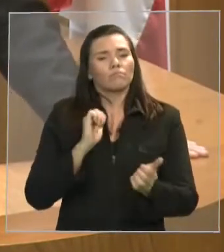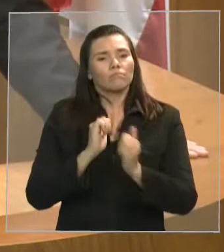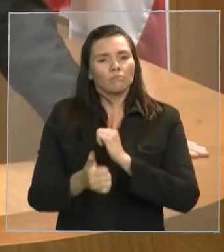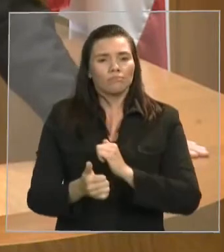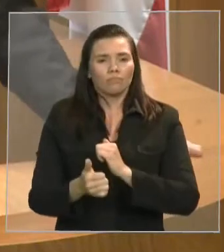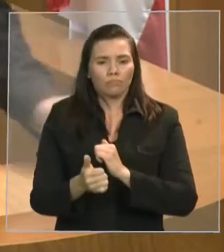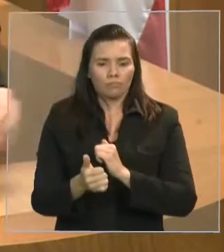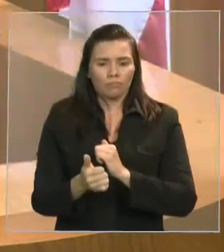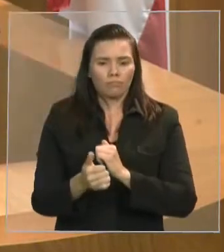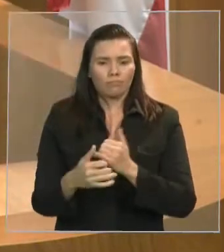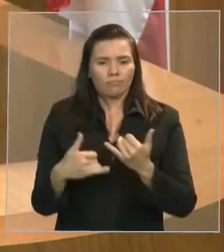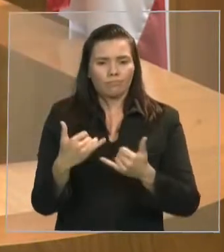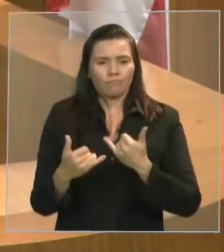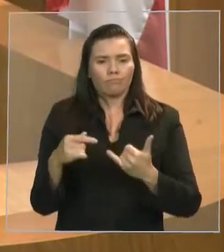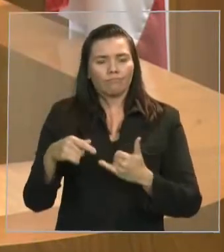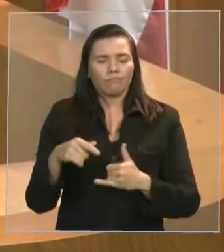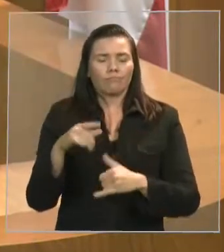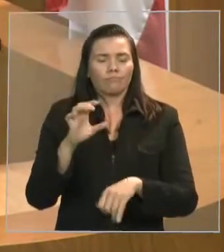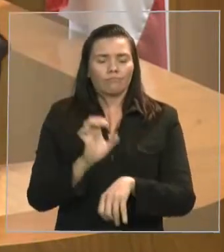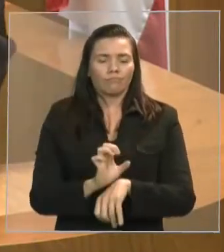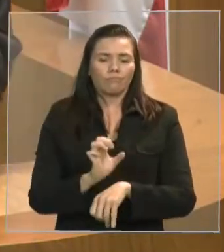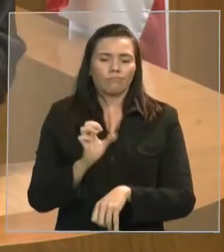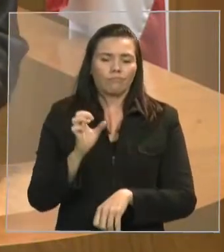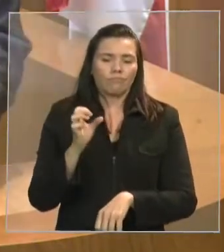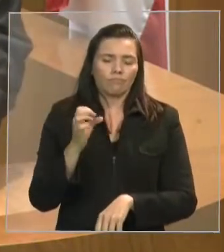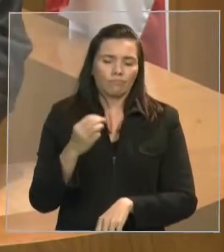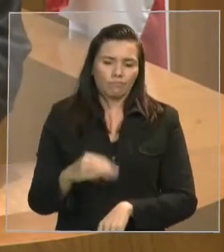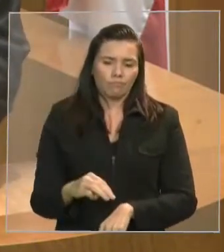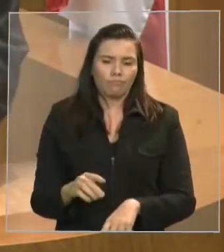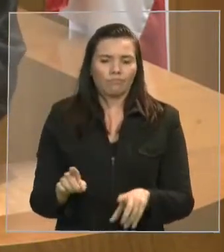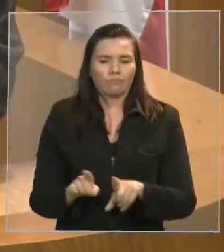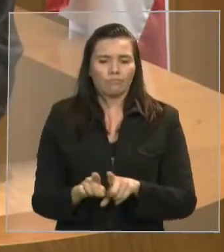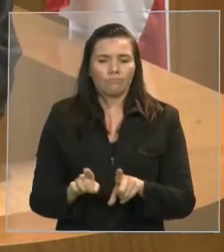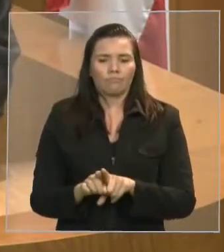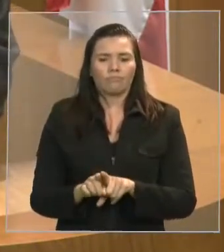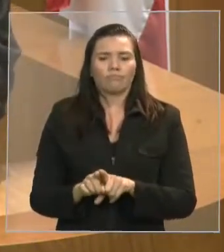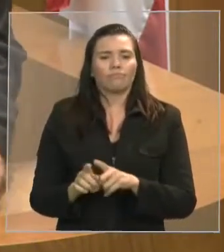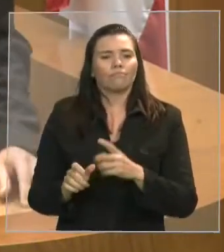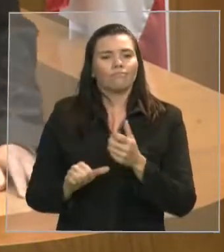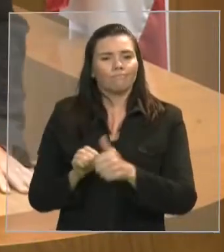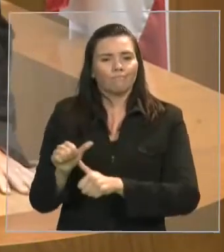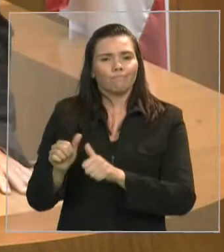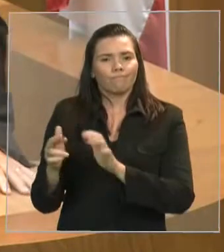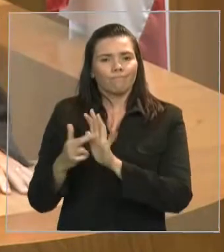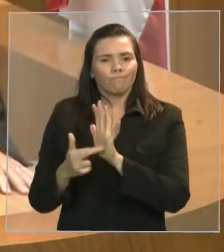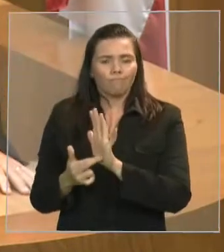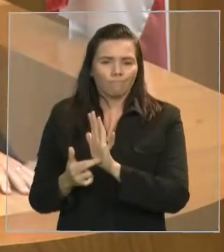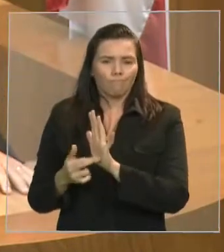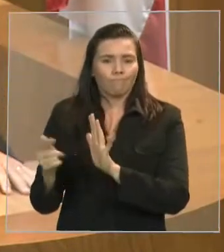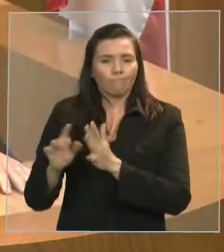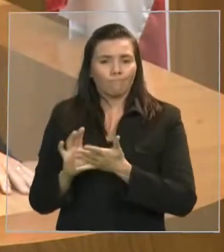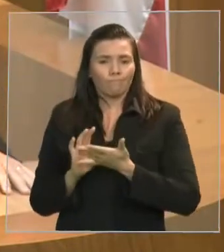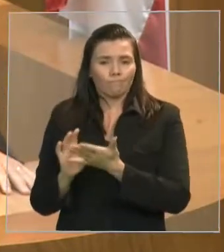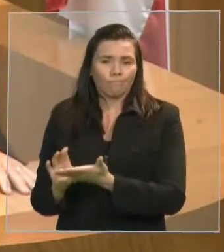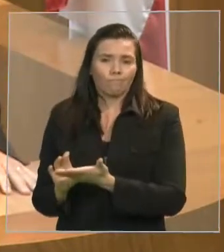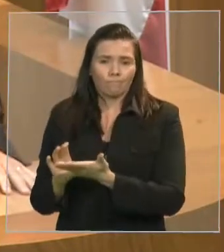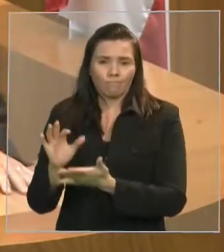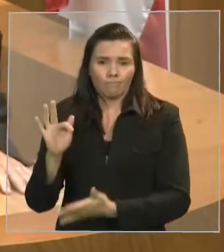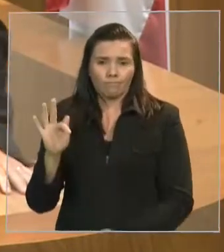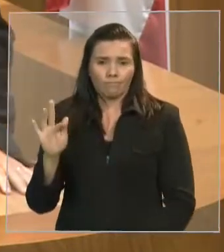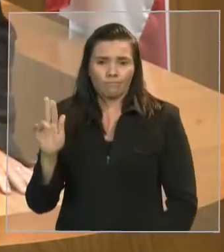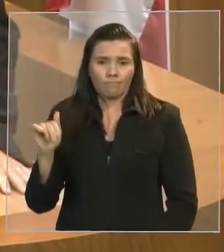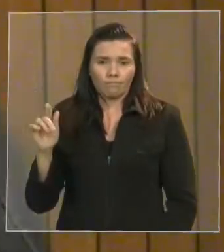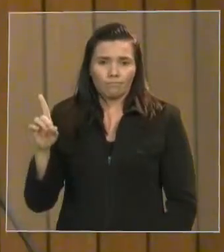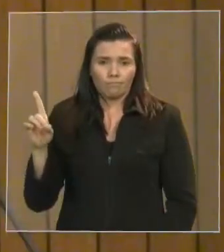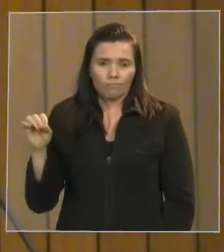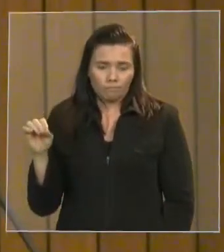Maranhão e altera o Fundo Estadual de Esporte. A todos aqueles que gostam, que